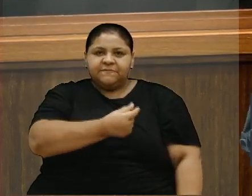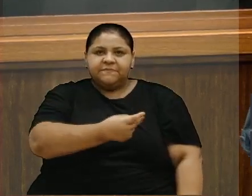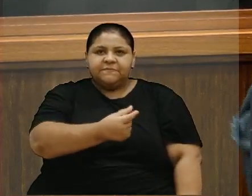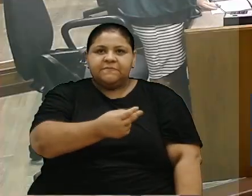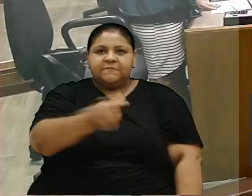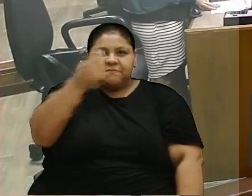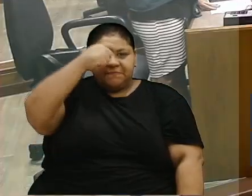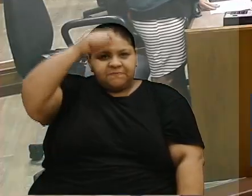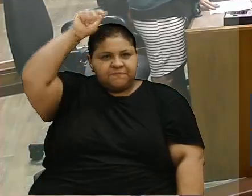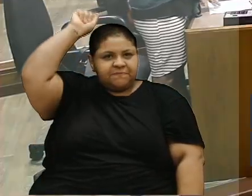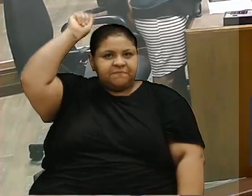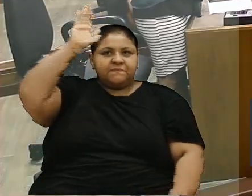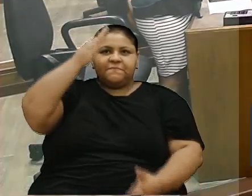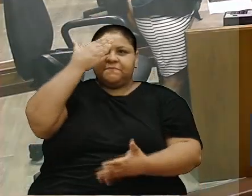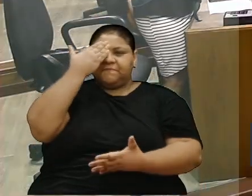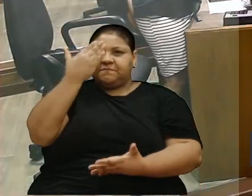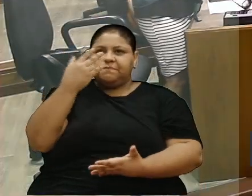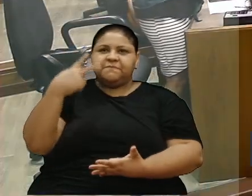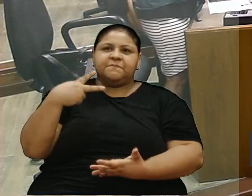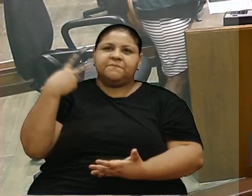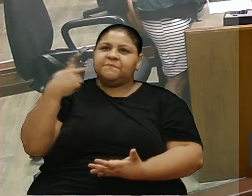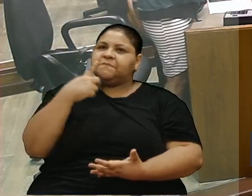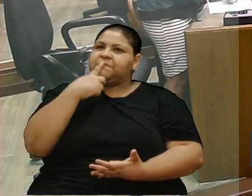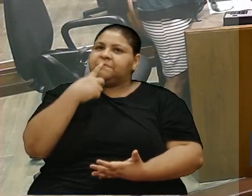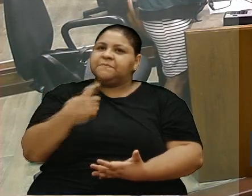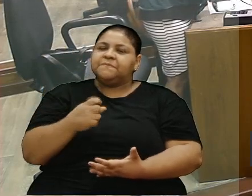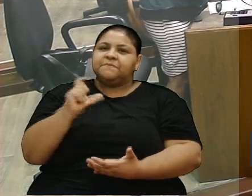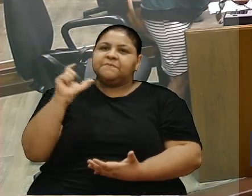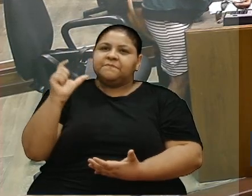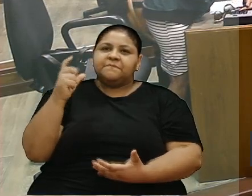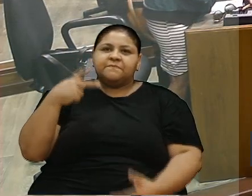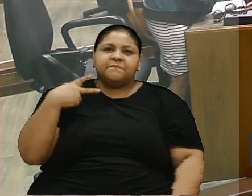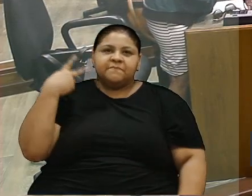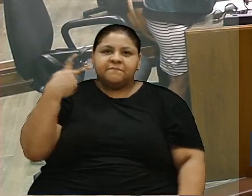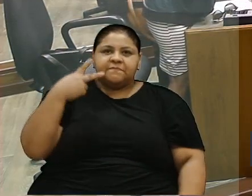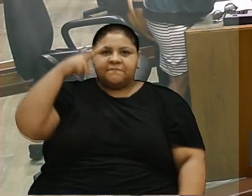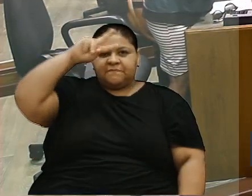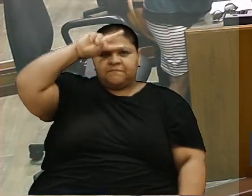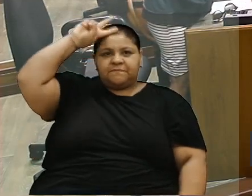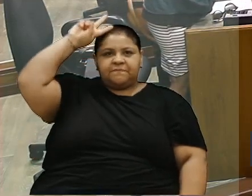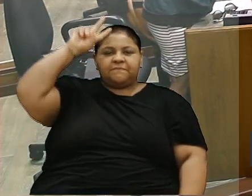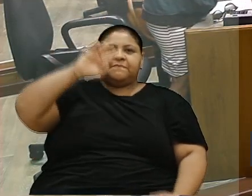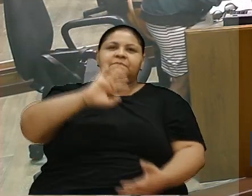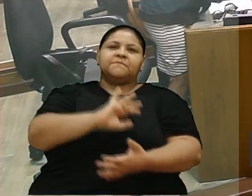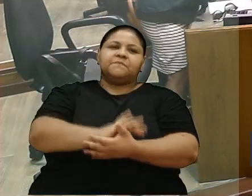UX. Obrigada, vereadora Rose. Com a palavra, vereador Edson da Rosa.